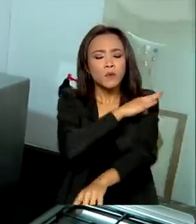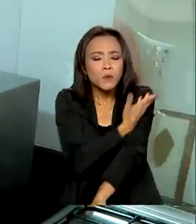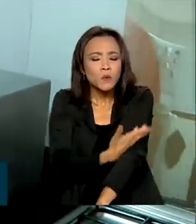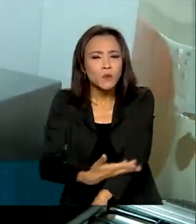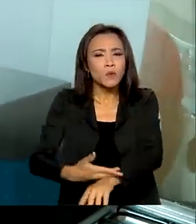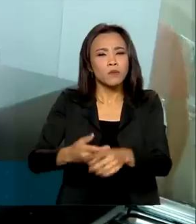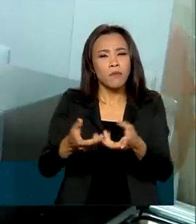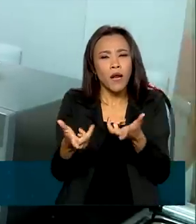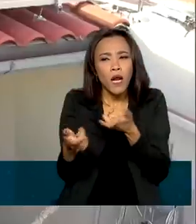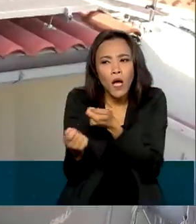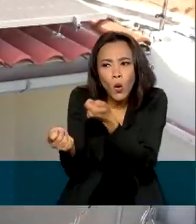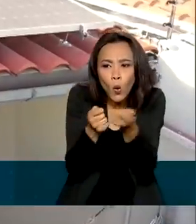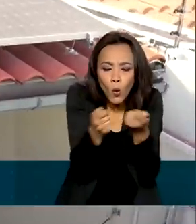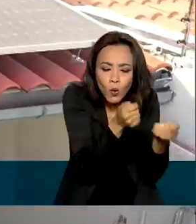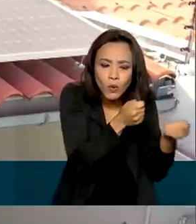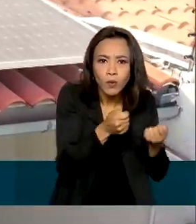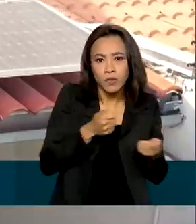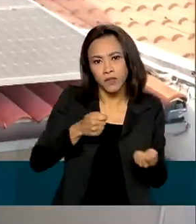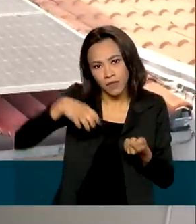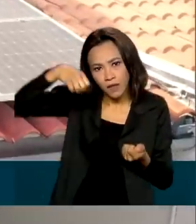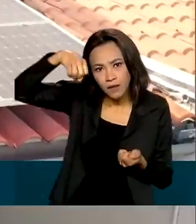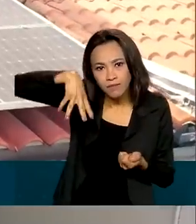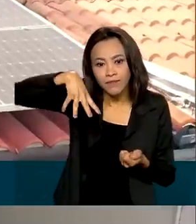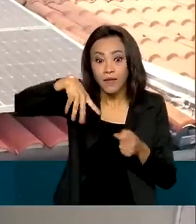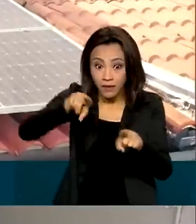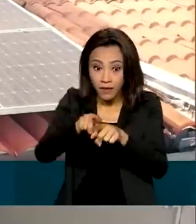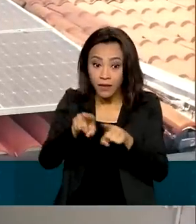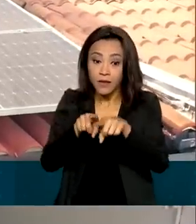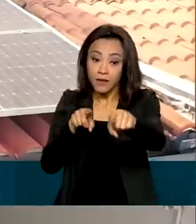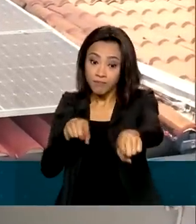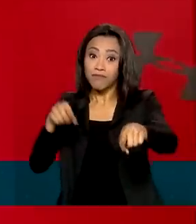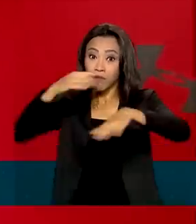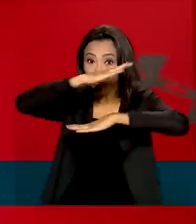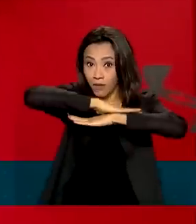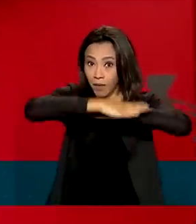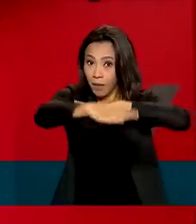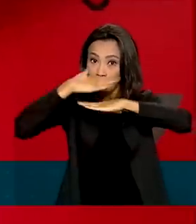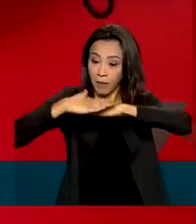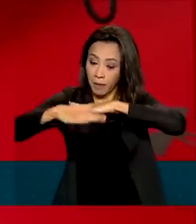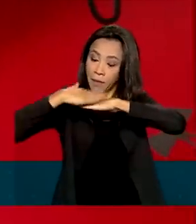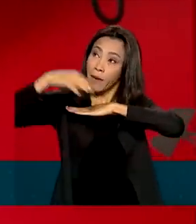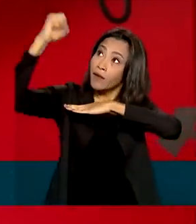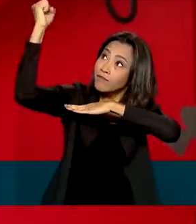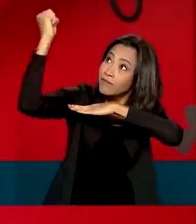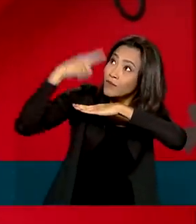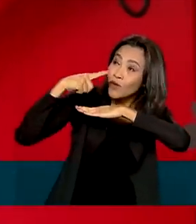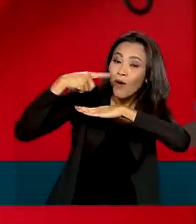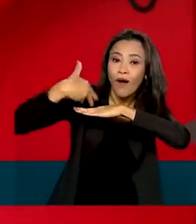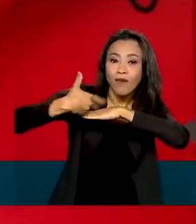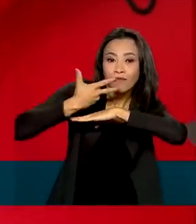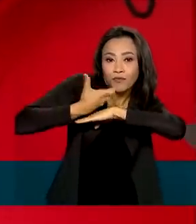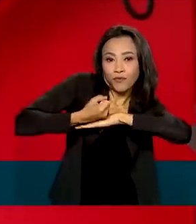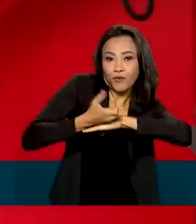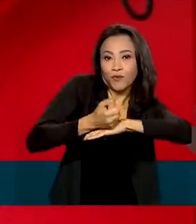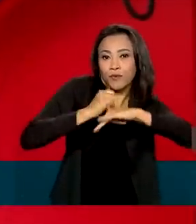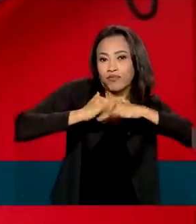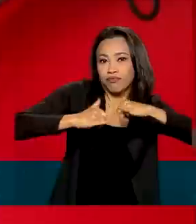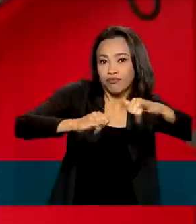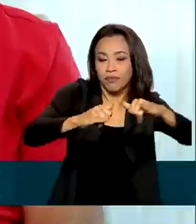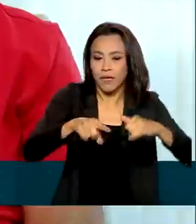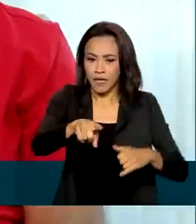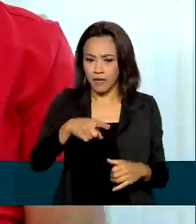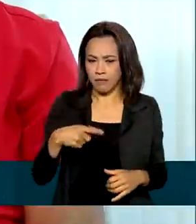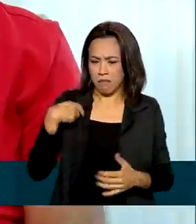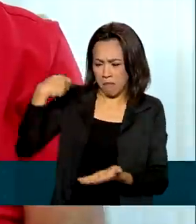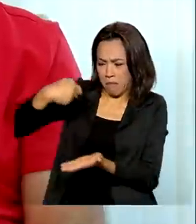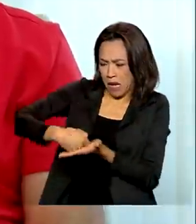hábitos para economizar energia inclusive instalou placas solares em casa invés de pagar contas altas